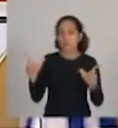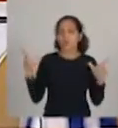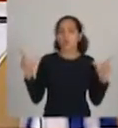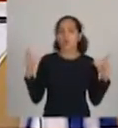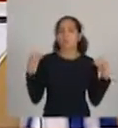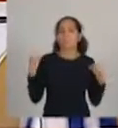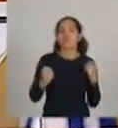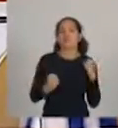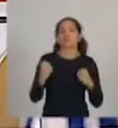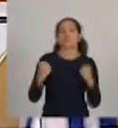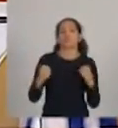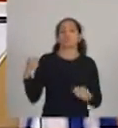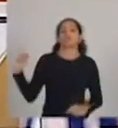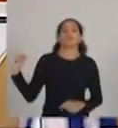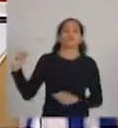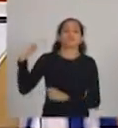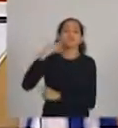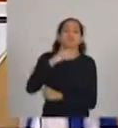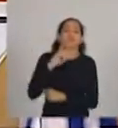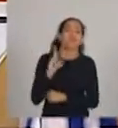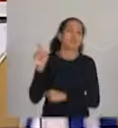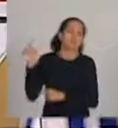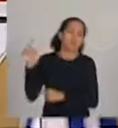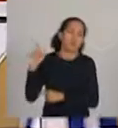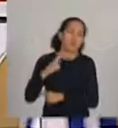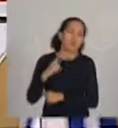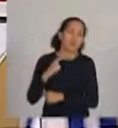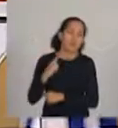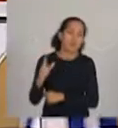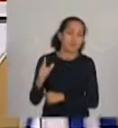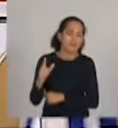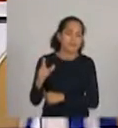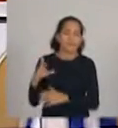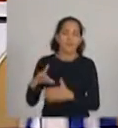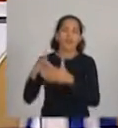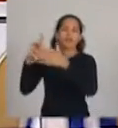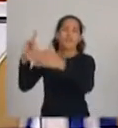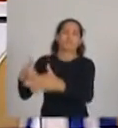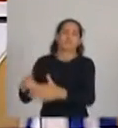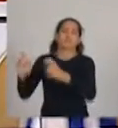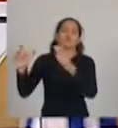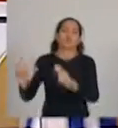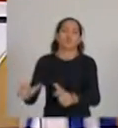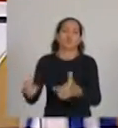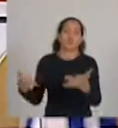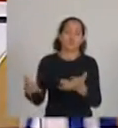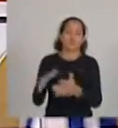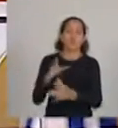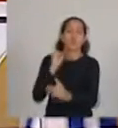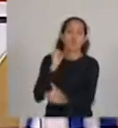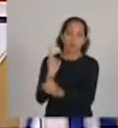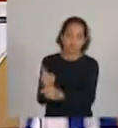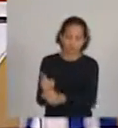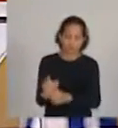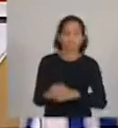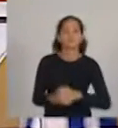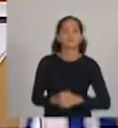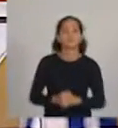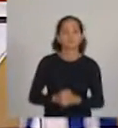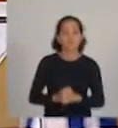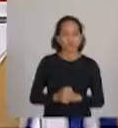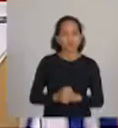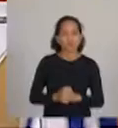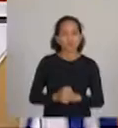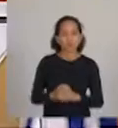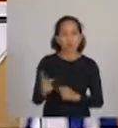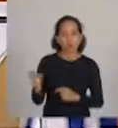levou o passageiro suspeito para, né, o local que hoje ele se encontra. Esse passageiro e